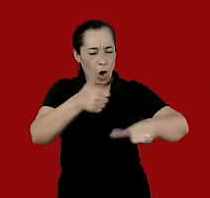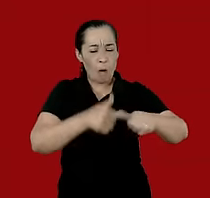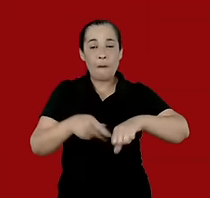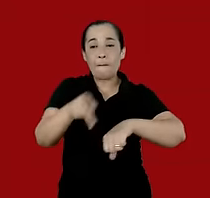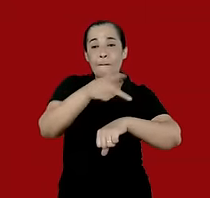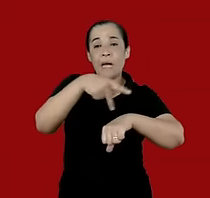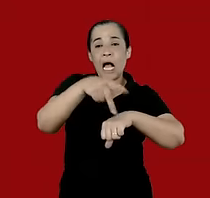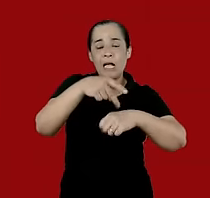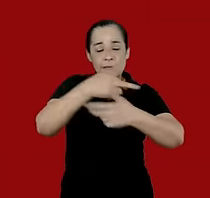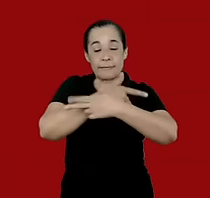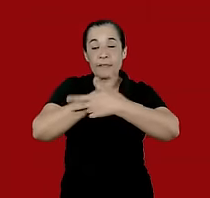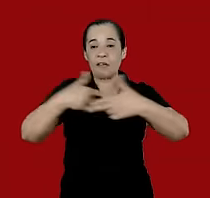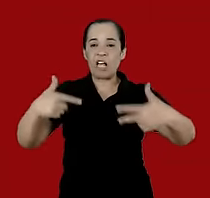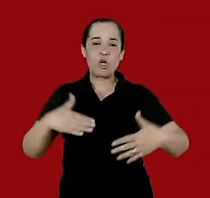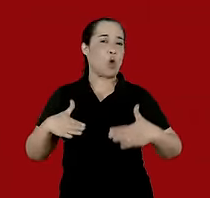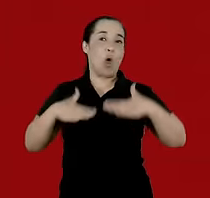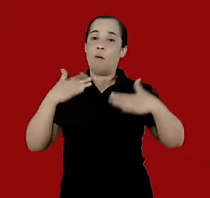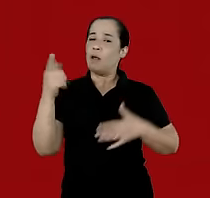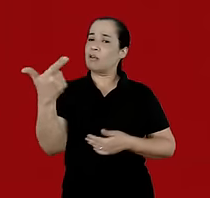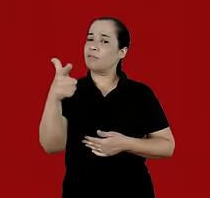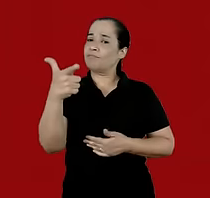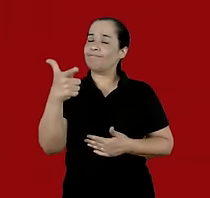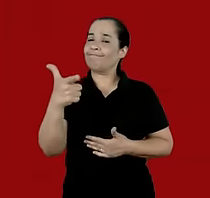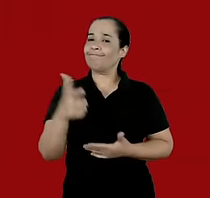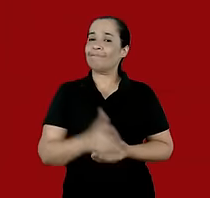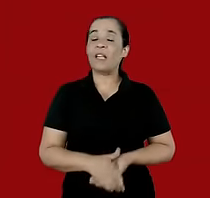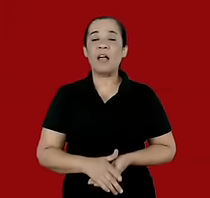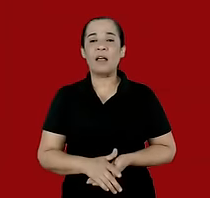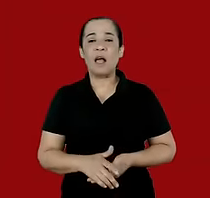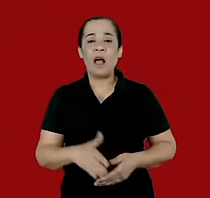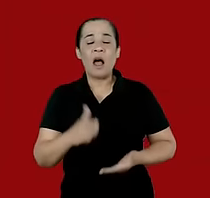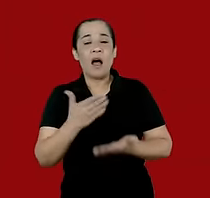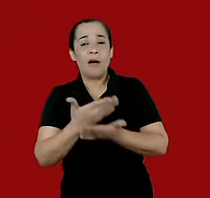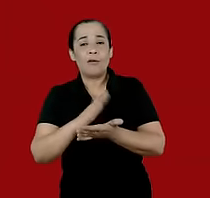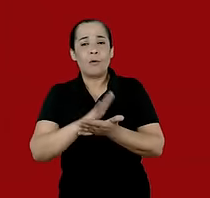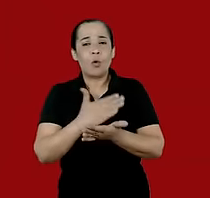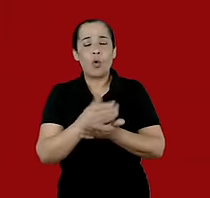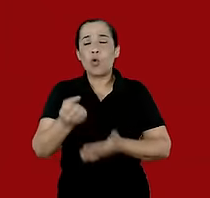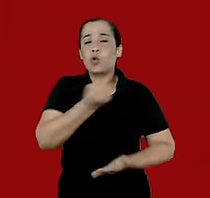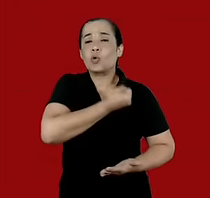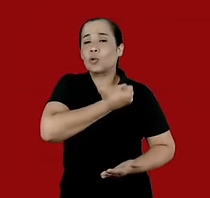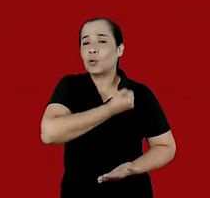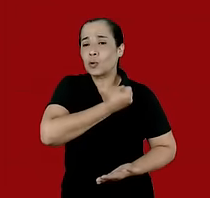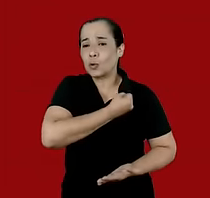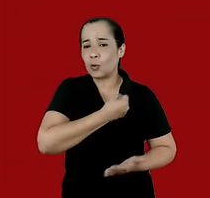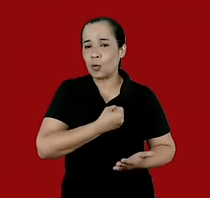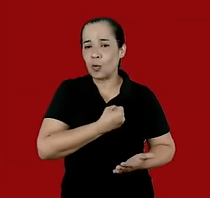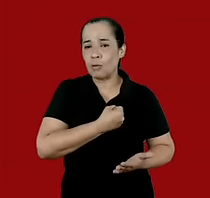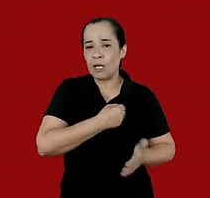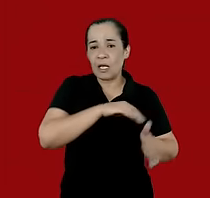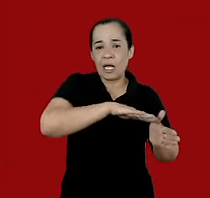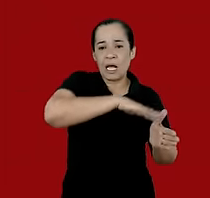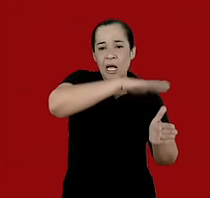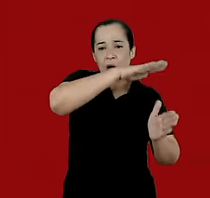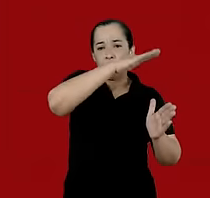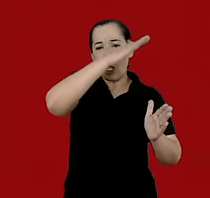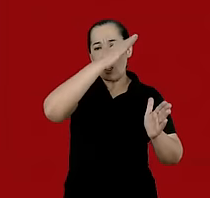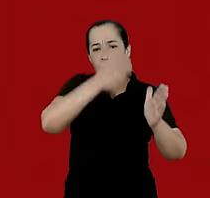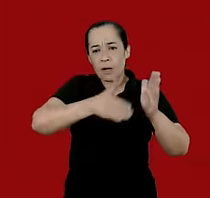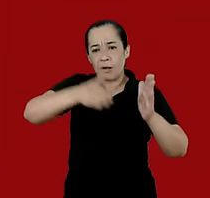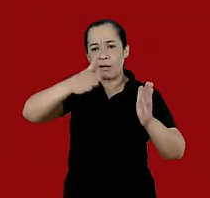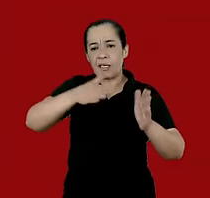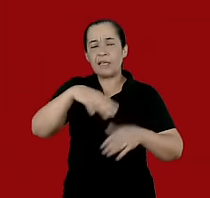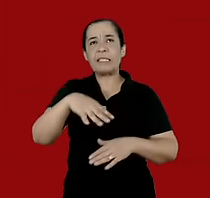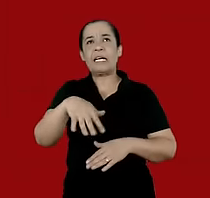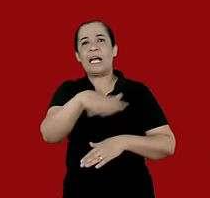grande surpresa eh algumas algumas os indicadores sempre de inclinação de curva sempre apontam para um para um cenário de recessão